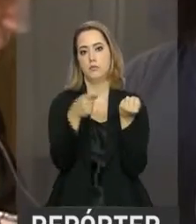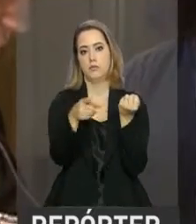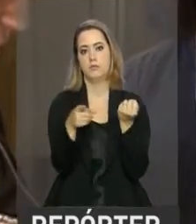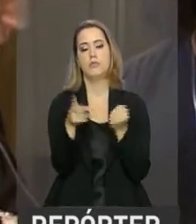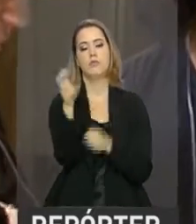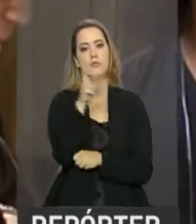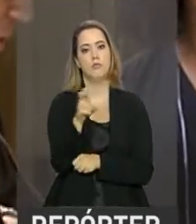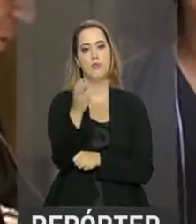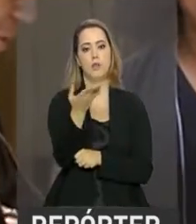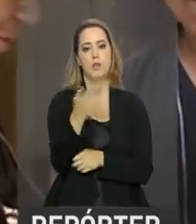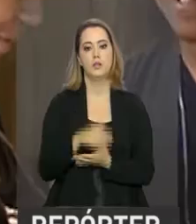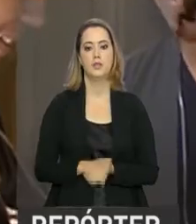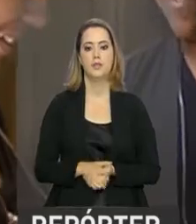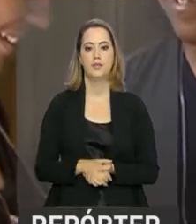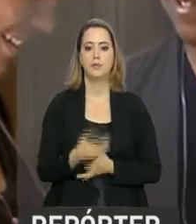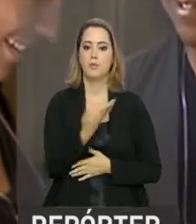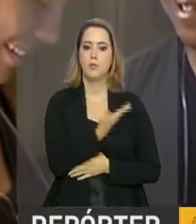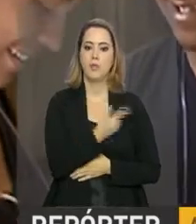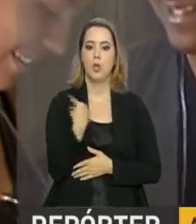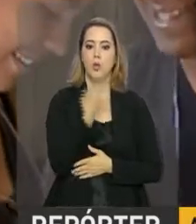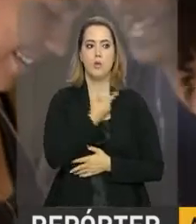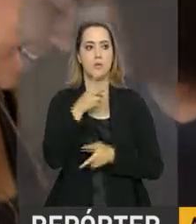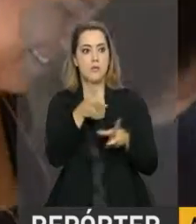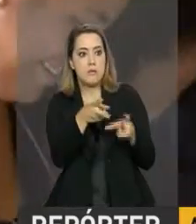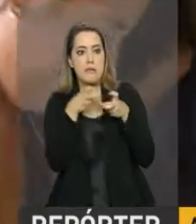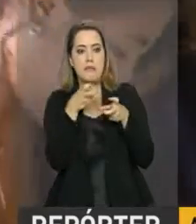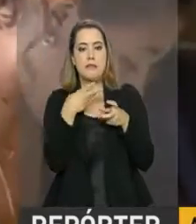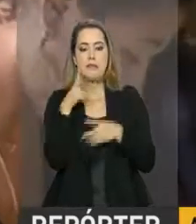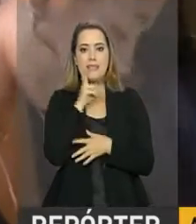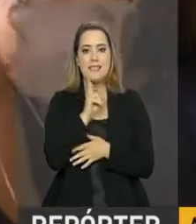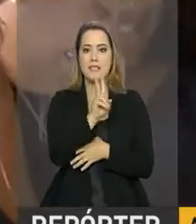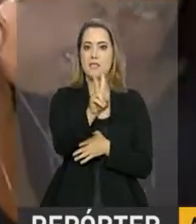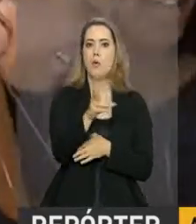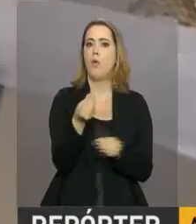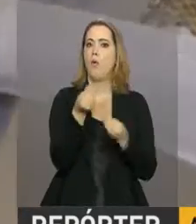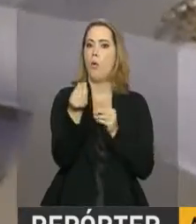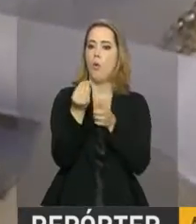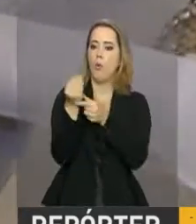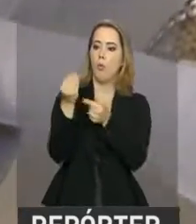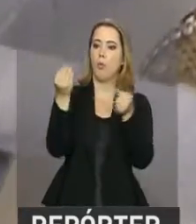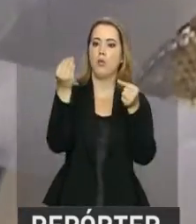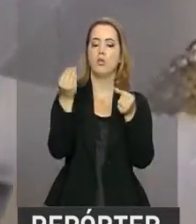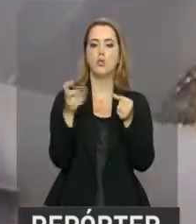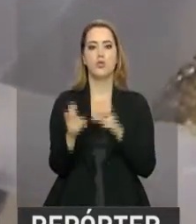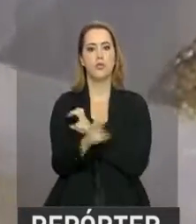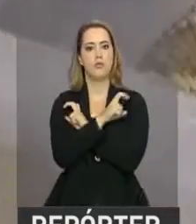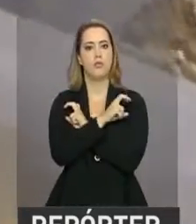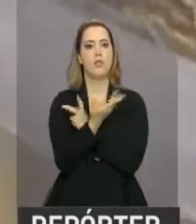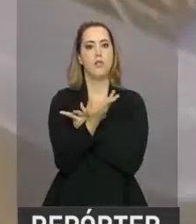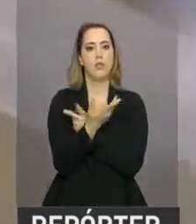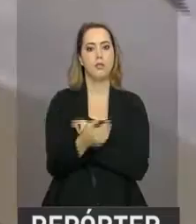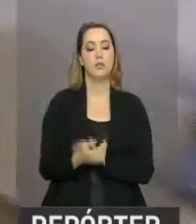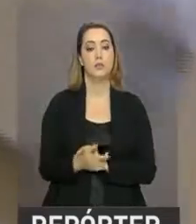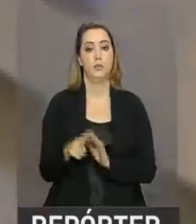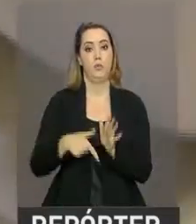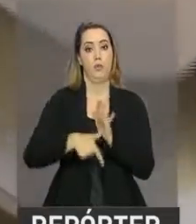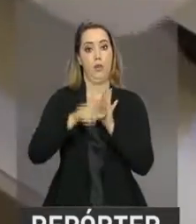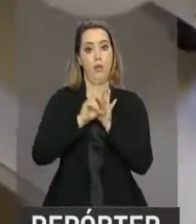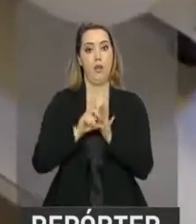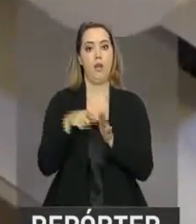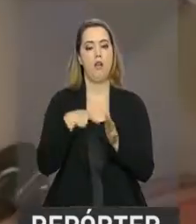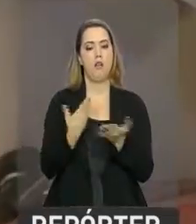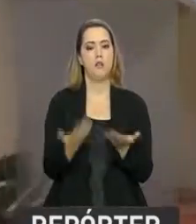por exemplo hoje nós estamos vendo a extração do veneno dela nossa super bacana antes da extração do veneno as cobras são